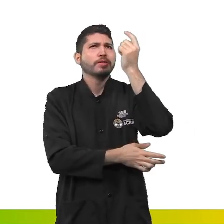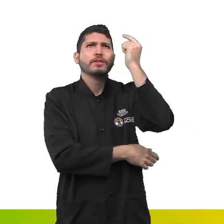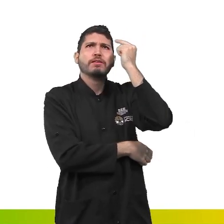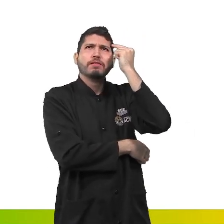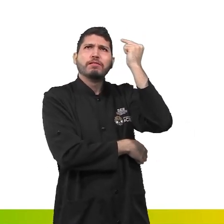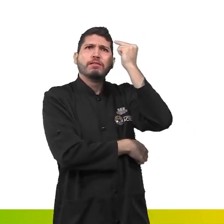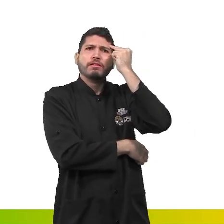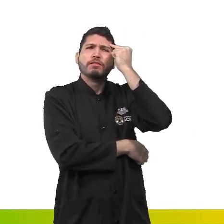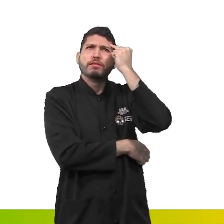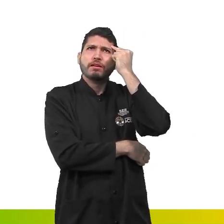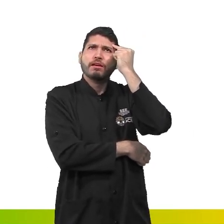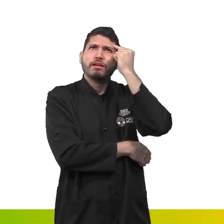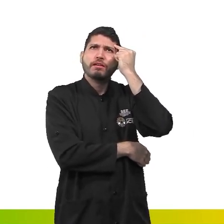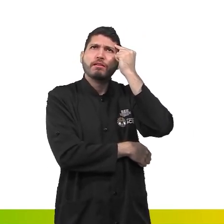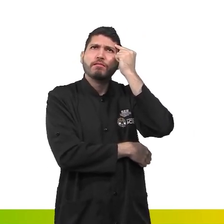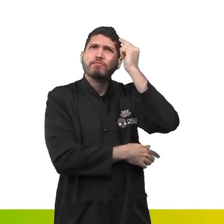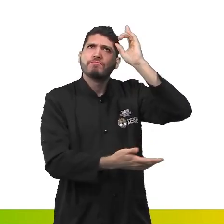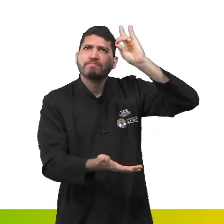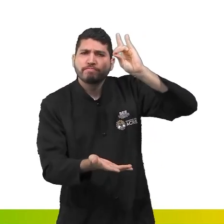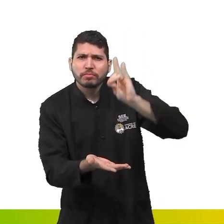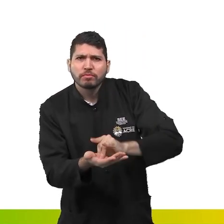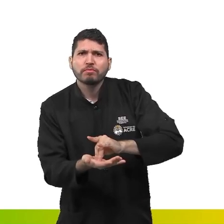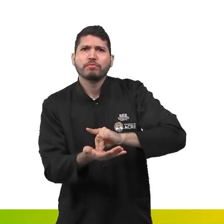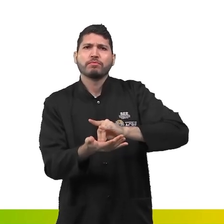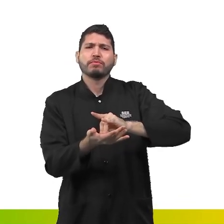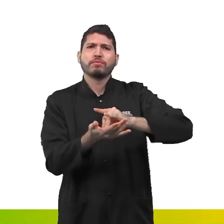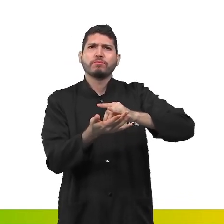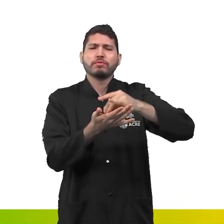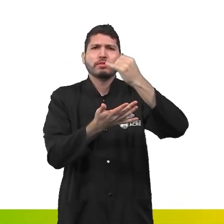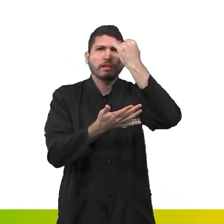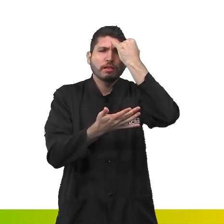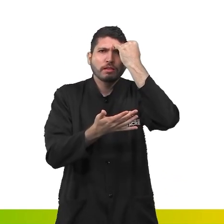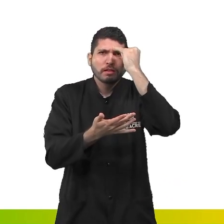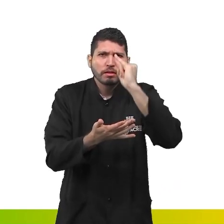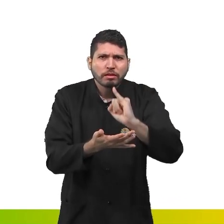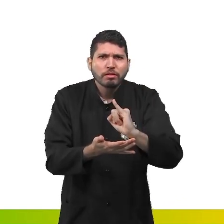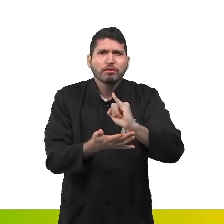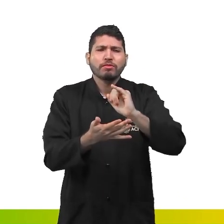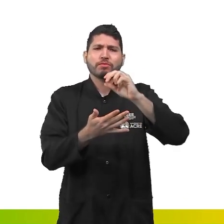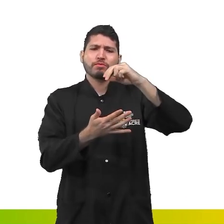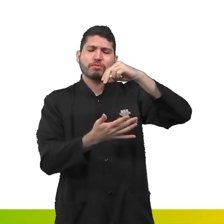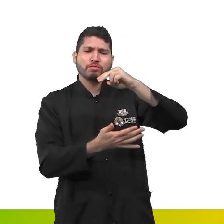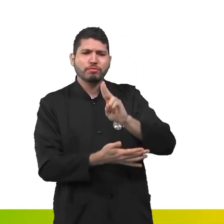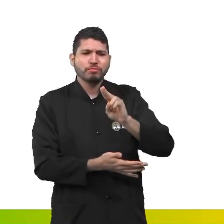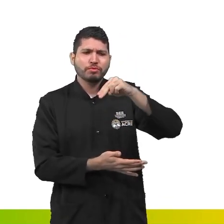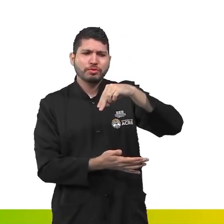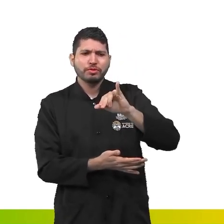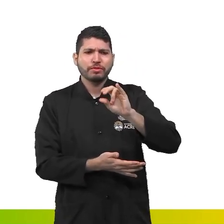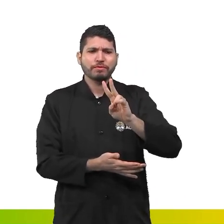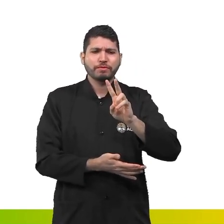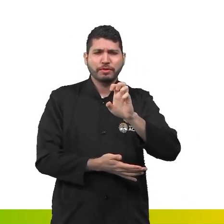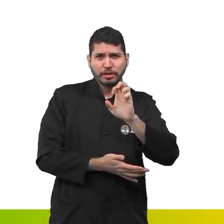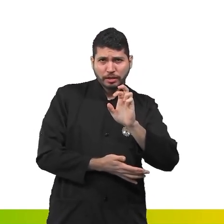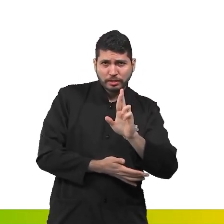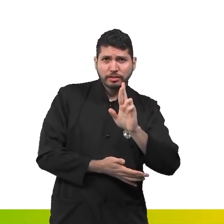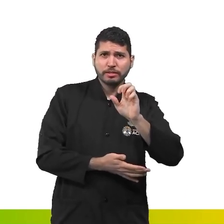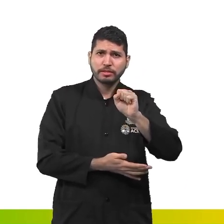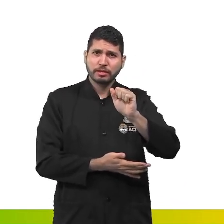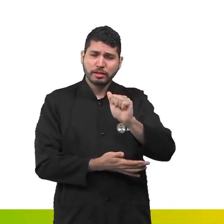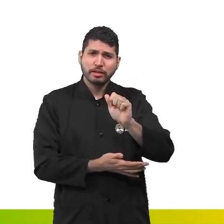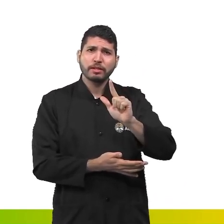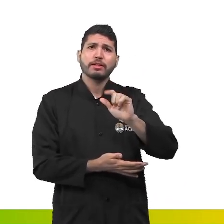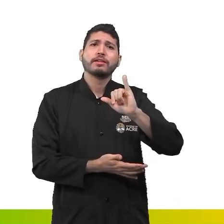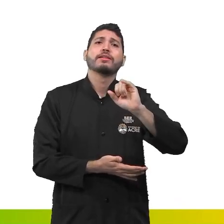a validade da visão universalista e reconhecer a riqueza e a